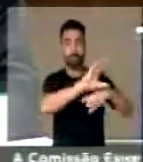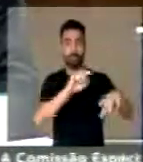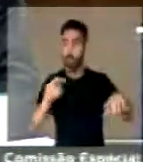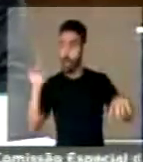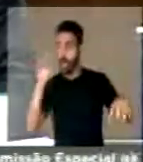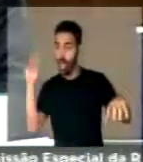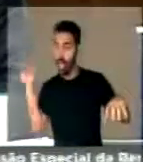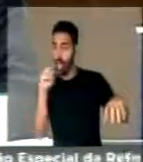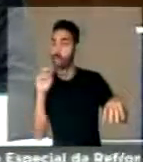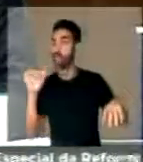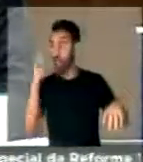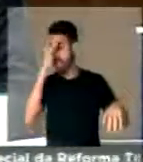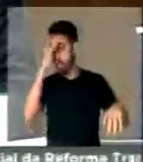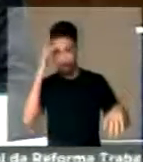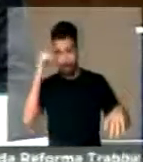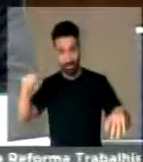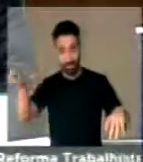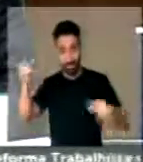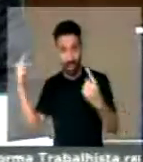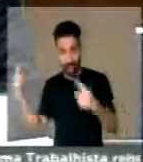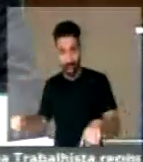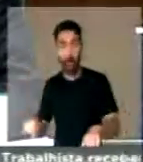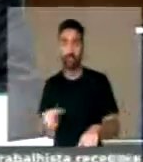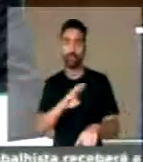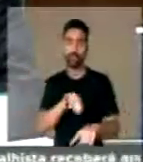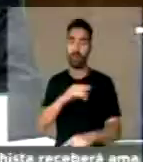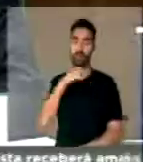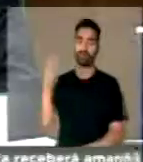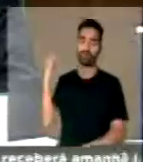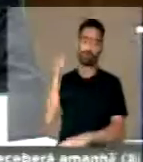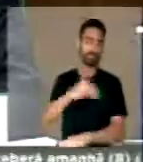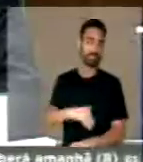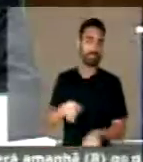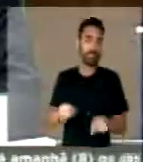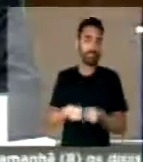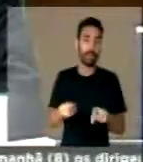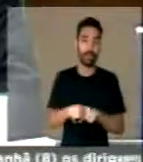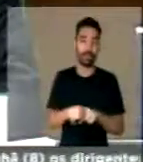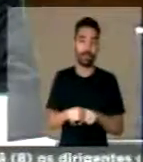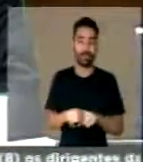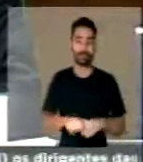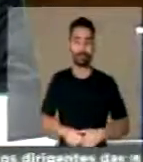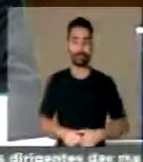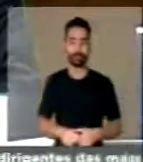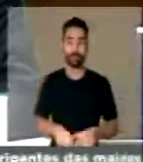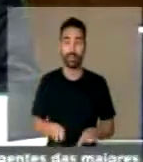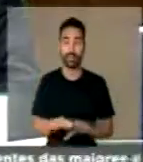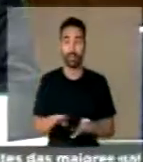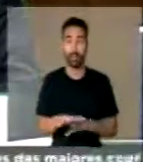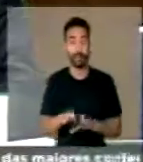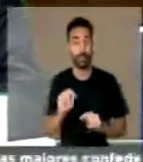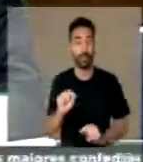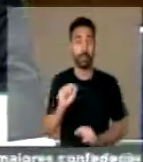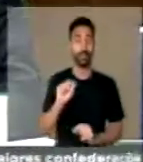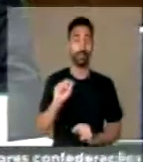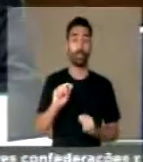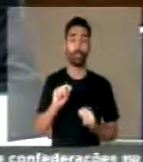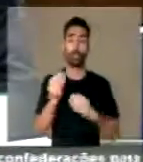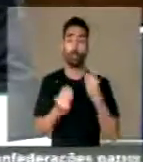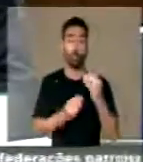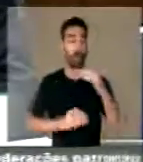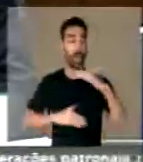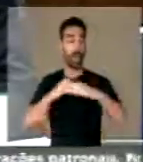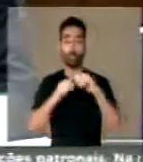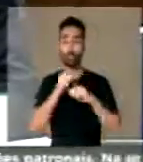destino daqueles que se animaram contra El Rei. Ao mesmo tempo, como suprema penitência, retirou-se